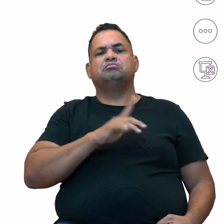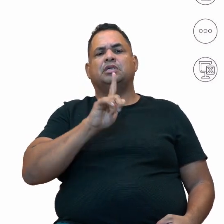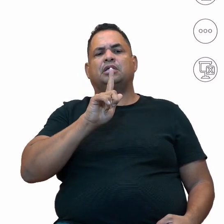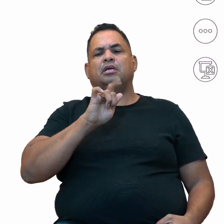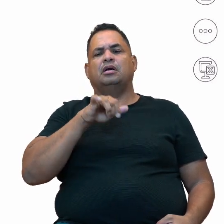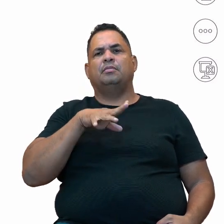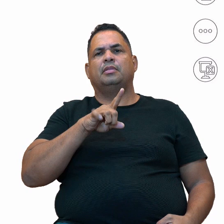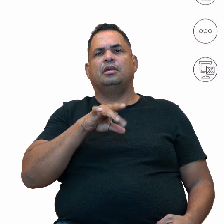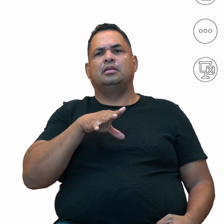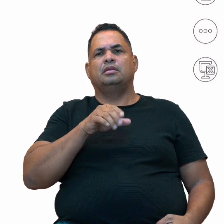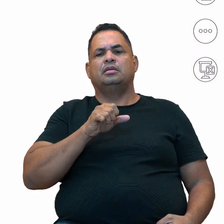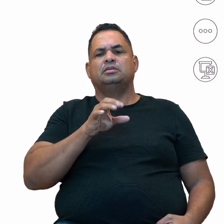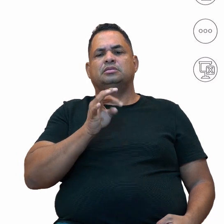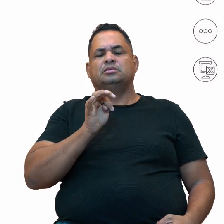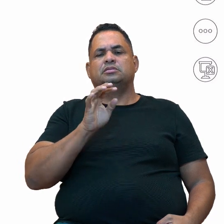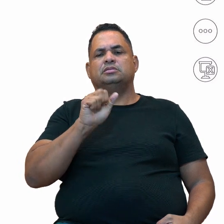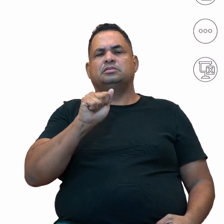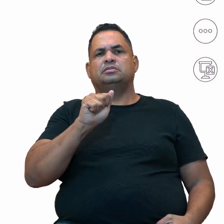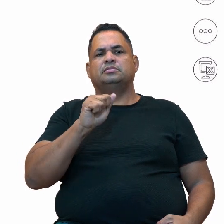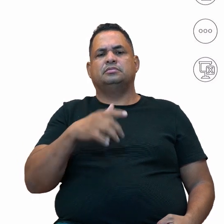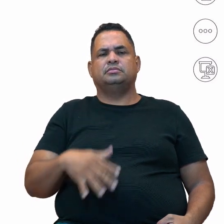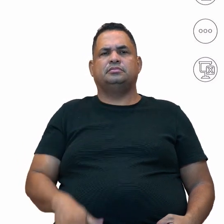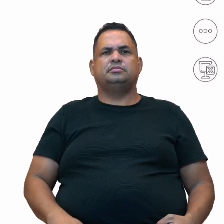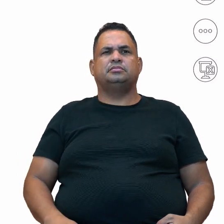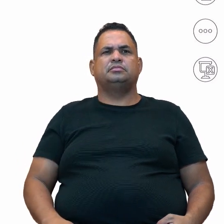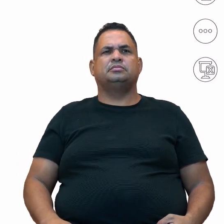gametas, certo? Sem